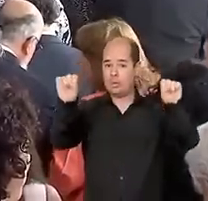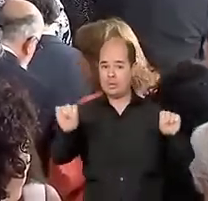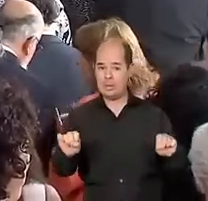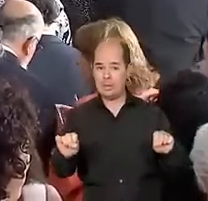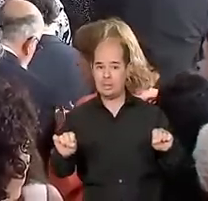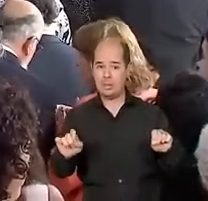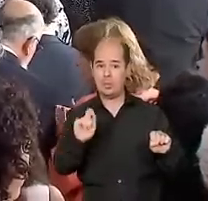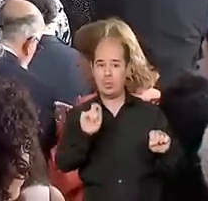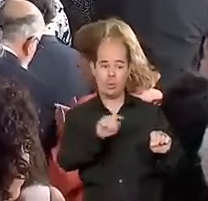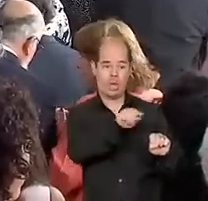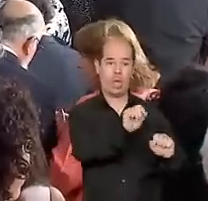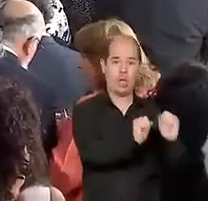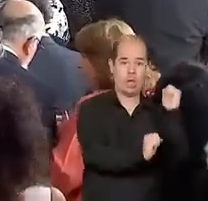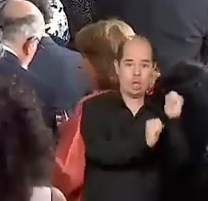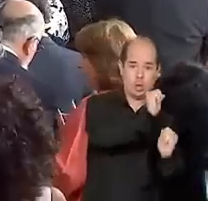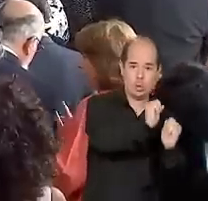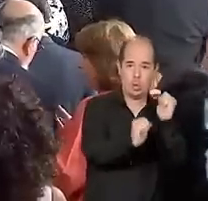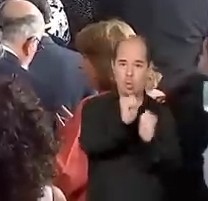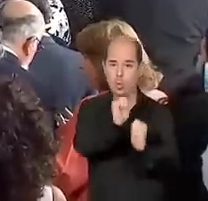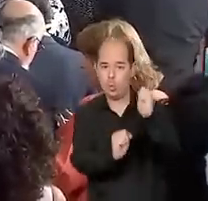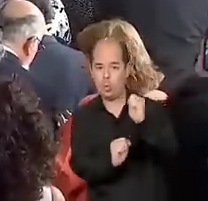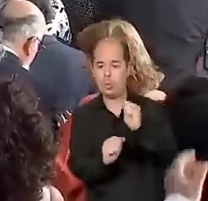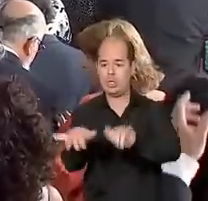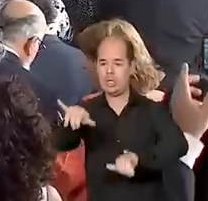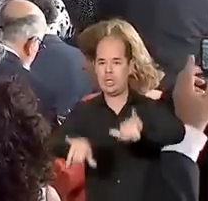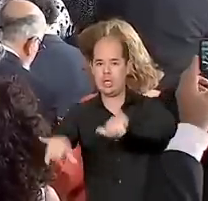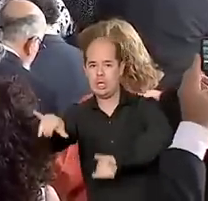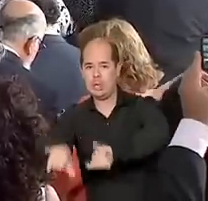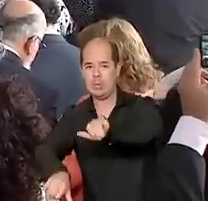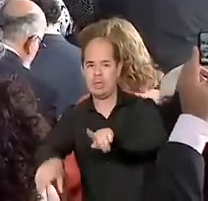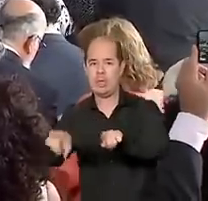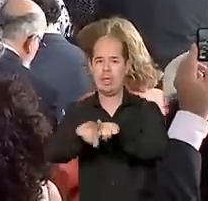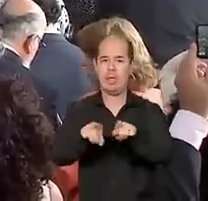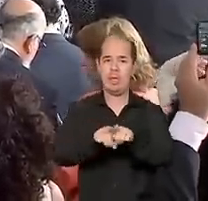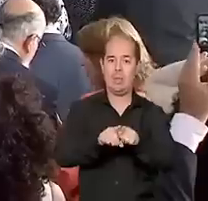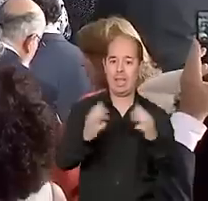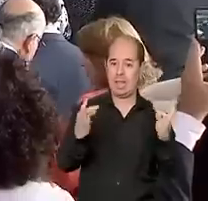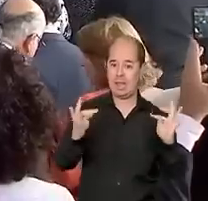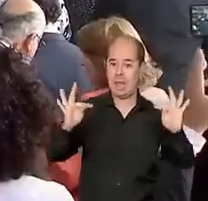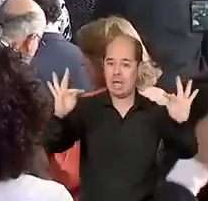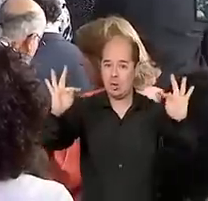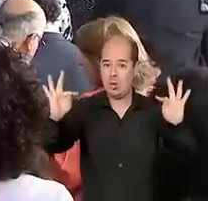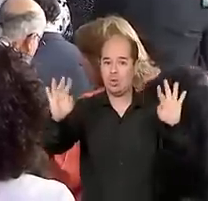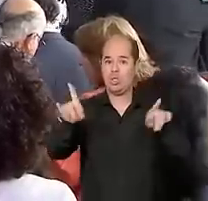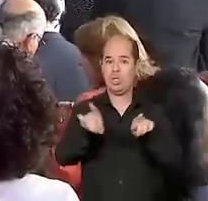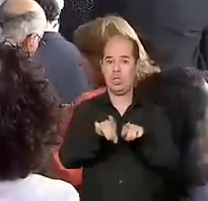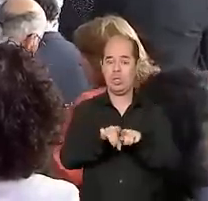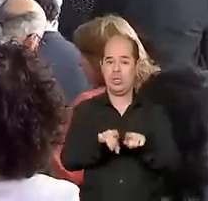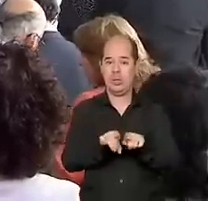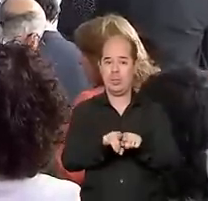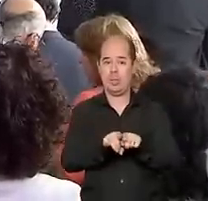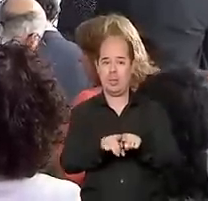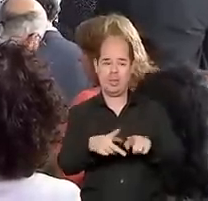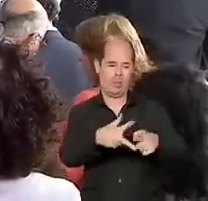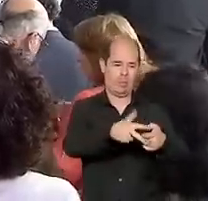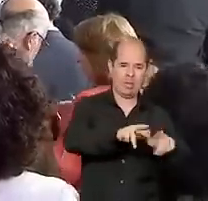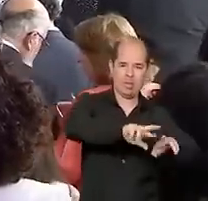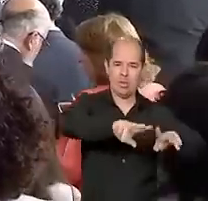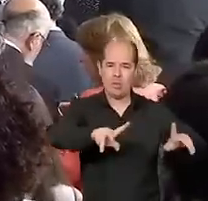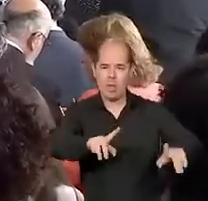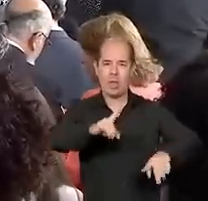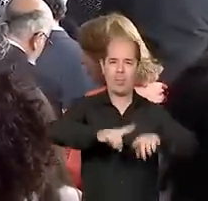setores industriais de base química e biotecnológica, de base mecânica, eletrônica,